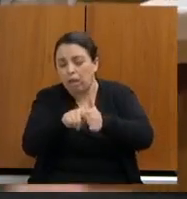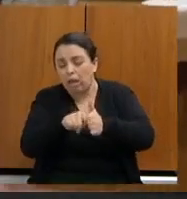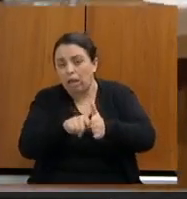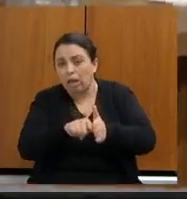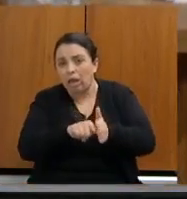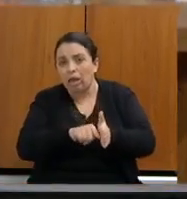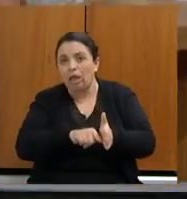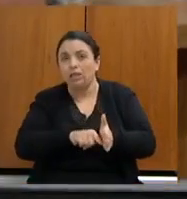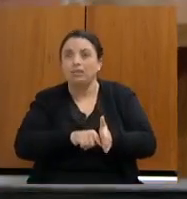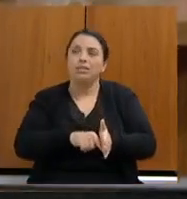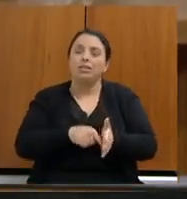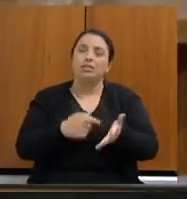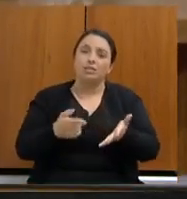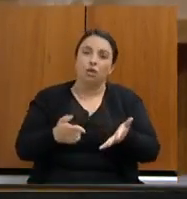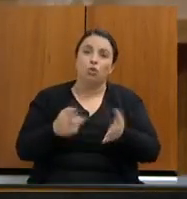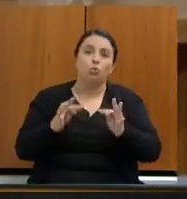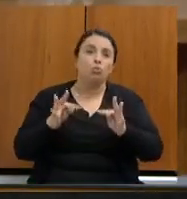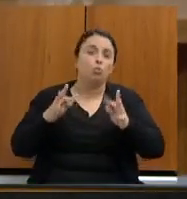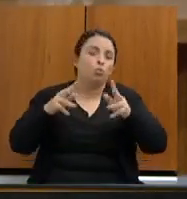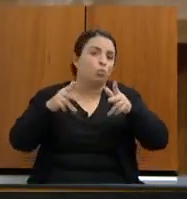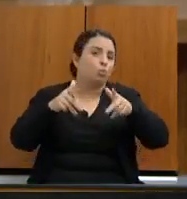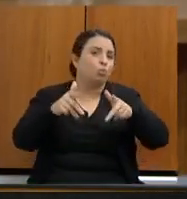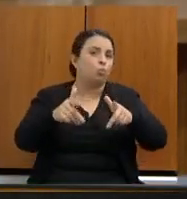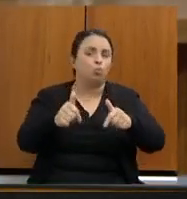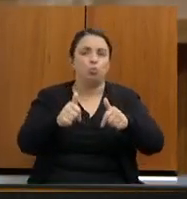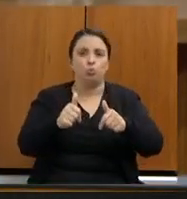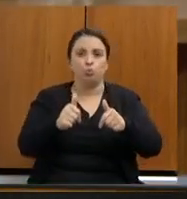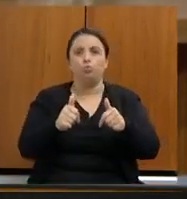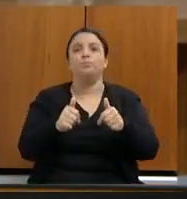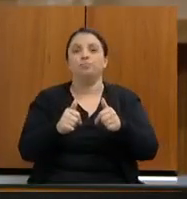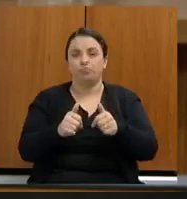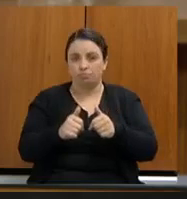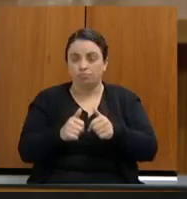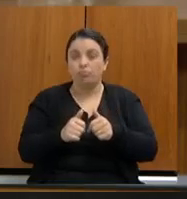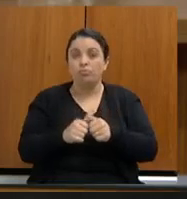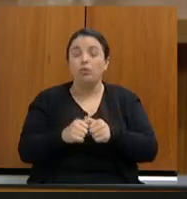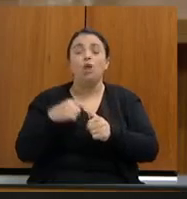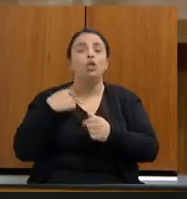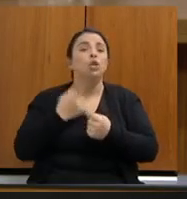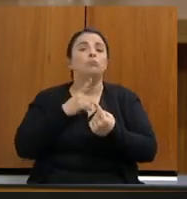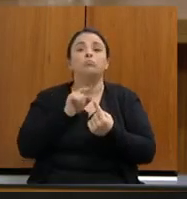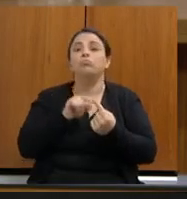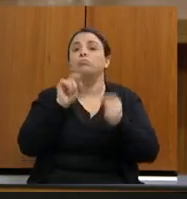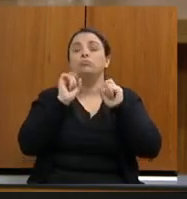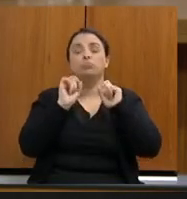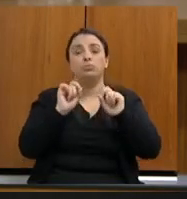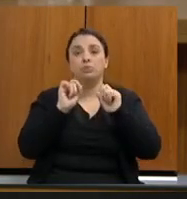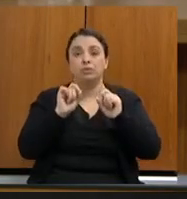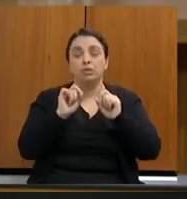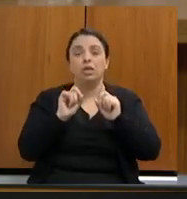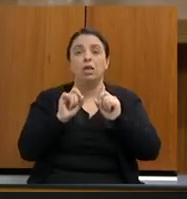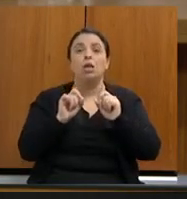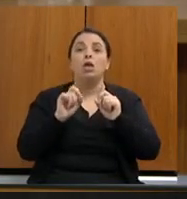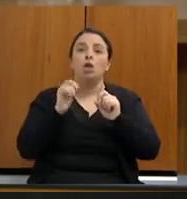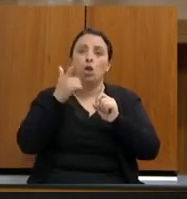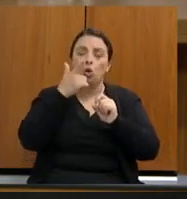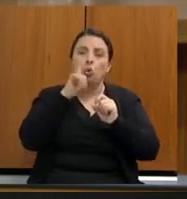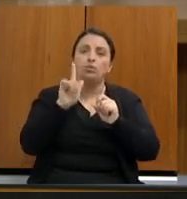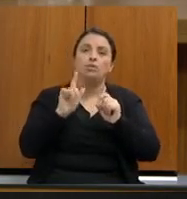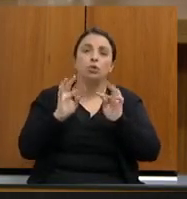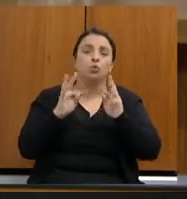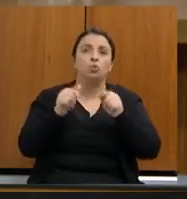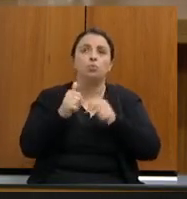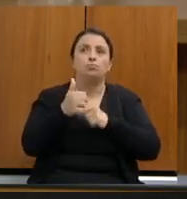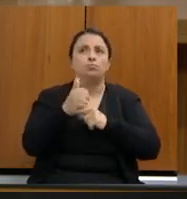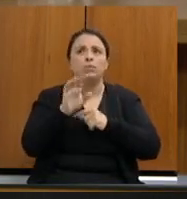da chamada Pereira principal e o que fica que fica acima e o nosso objetivo é que possamos passar todos os